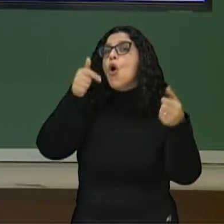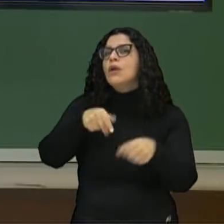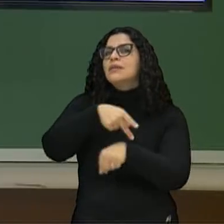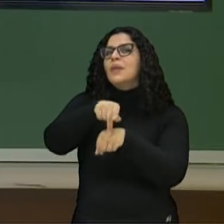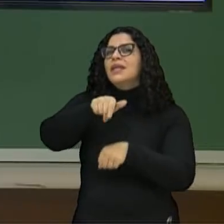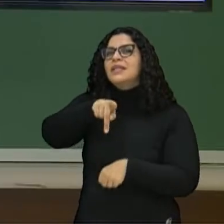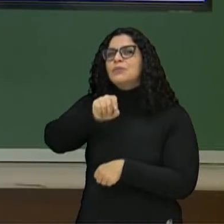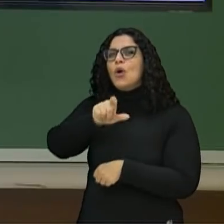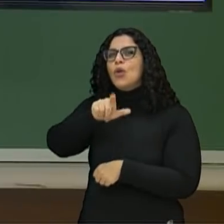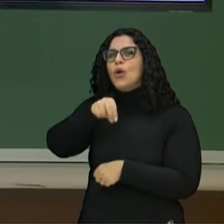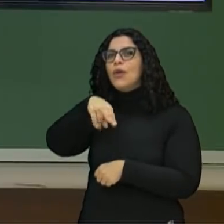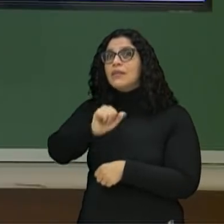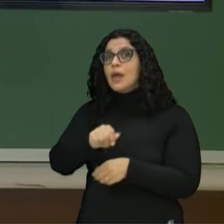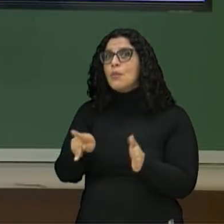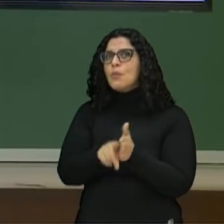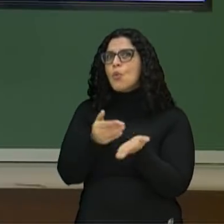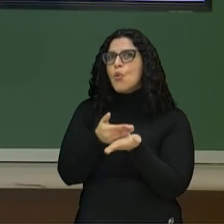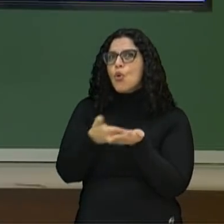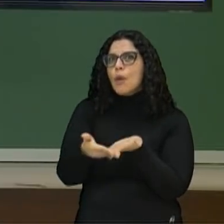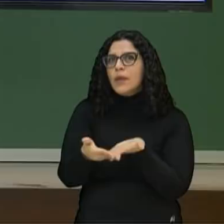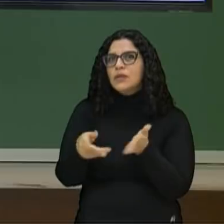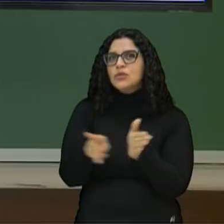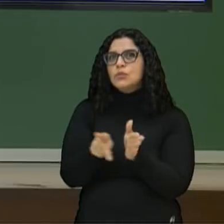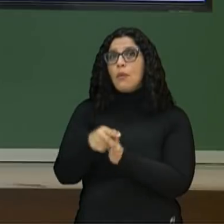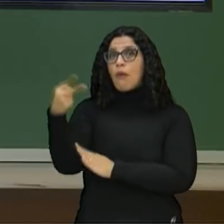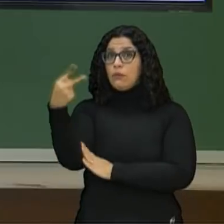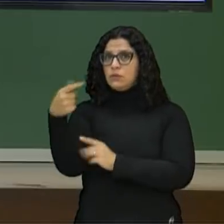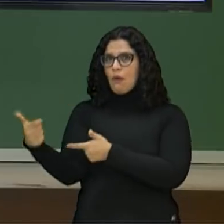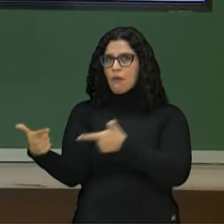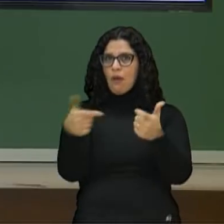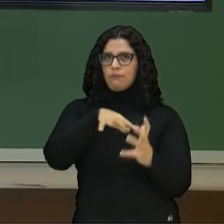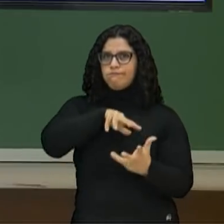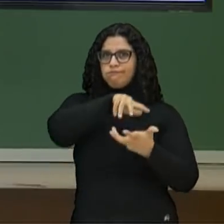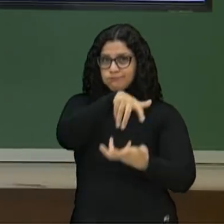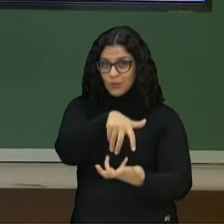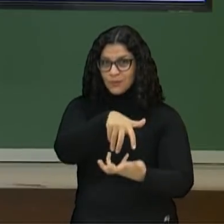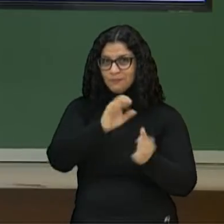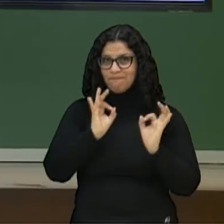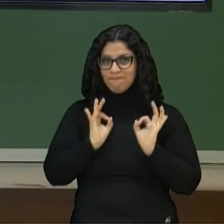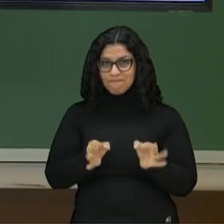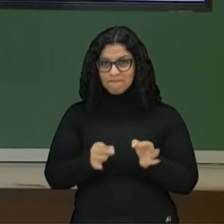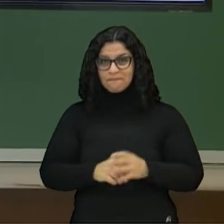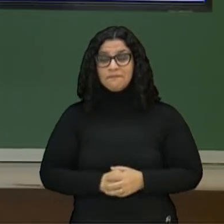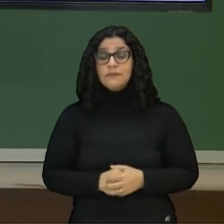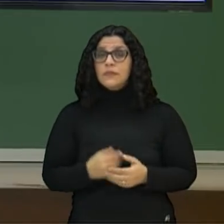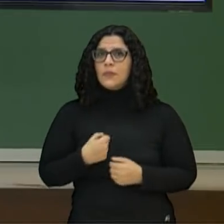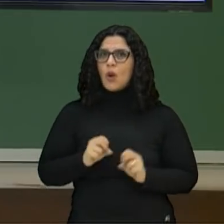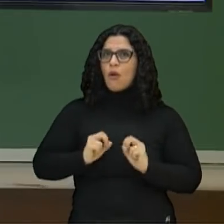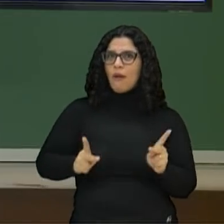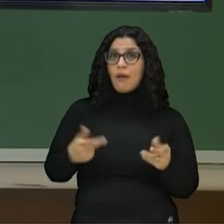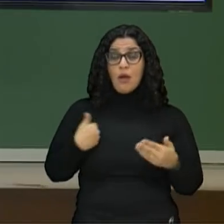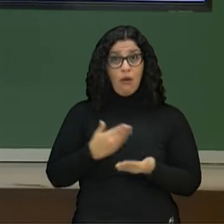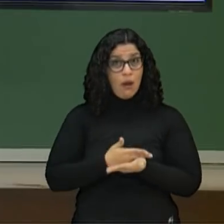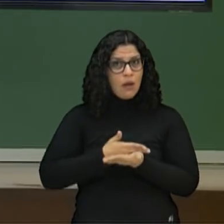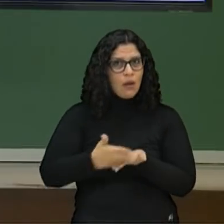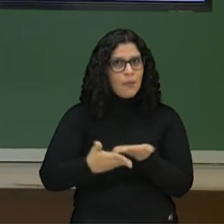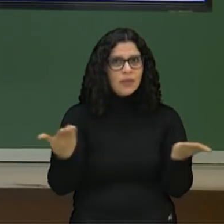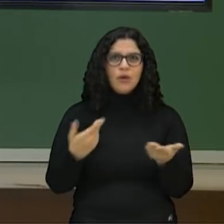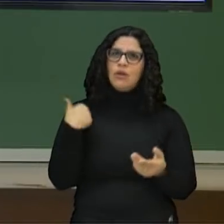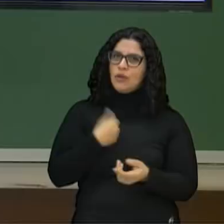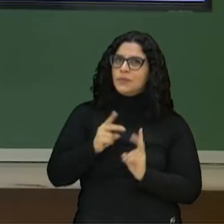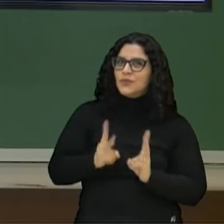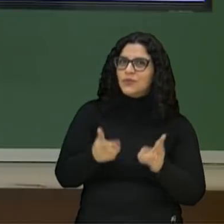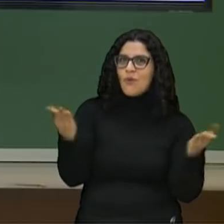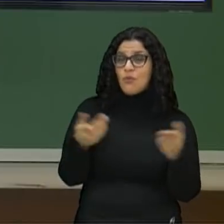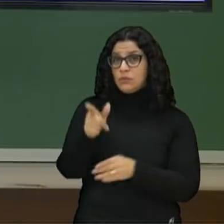essa data marcada como o início da Segunda Guerra Mundial. Ok? É a partir daí que a gente vai